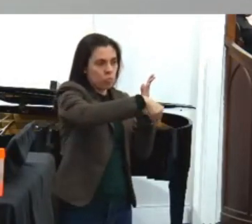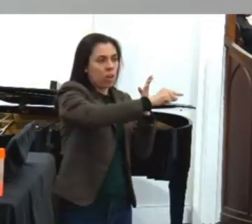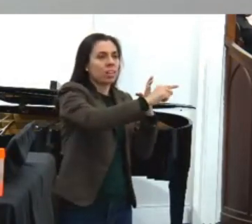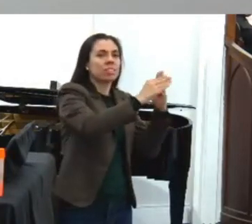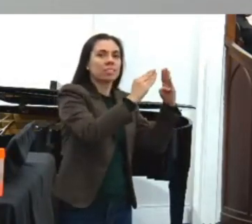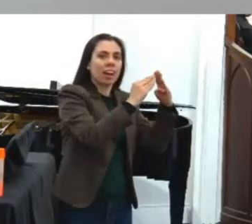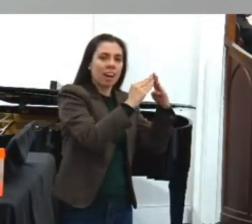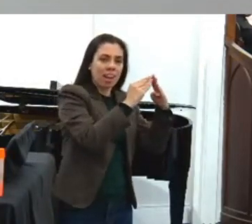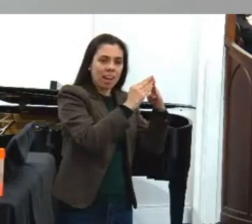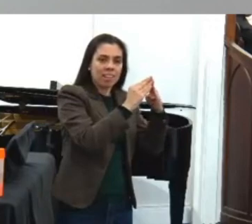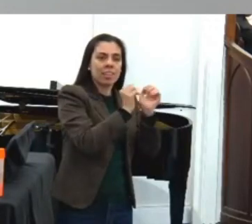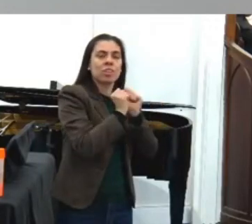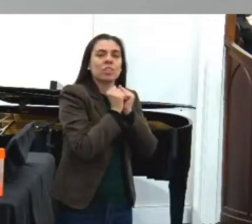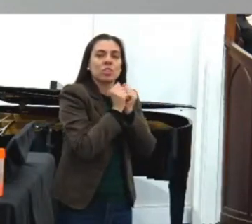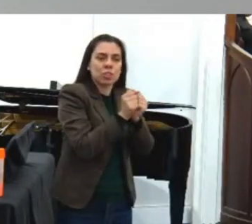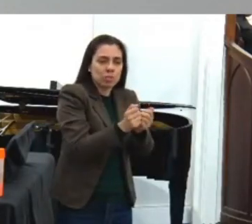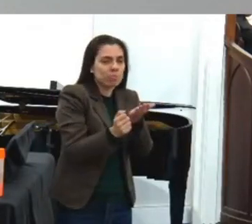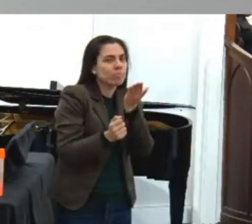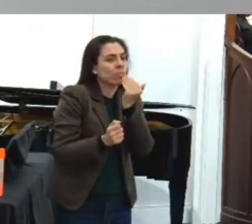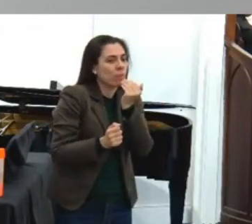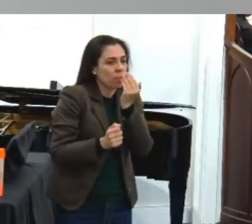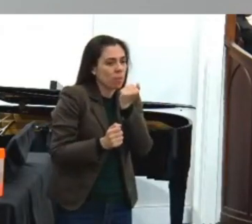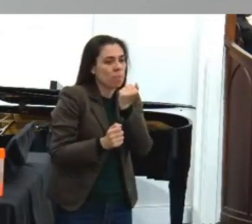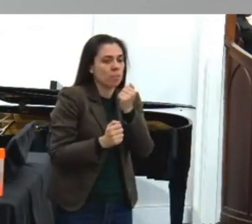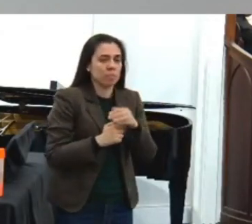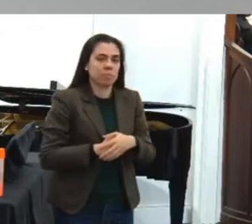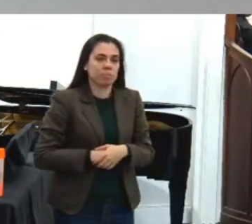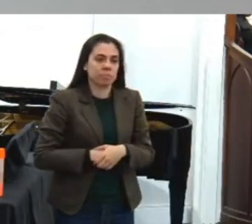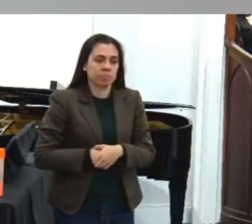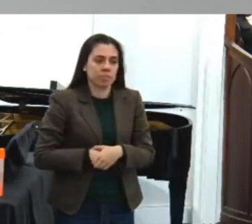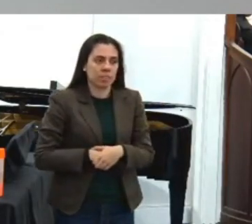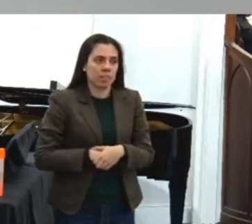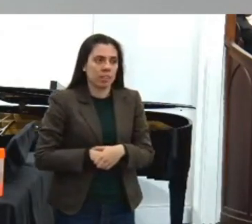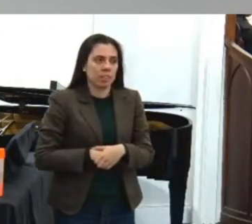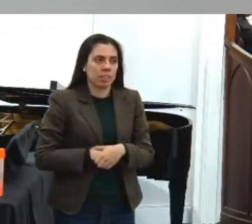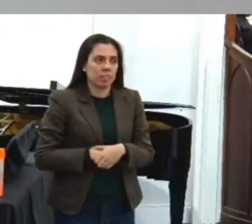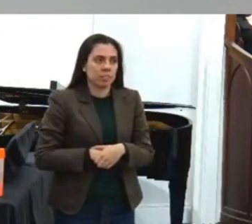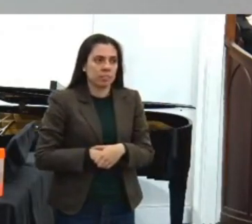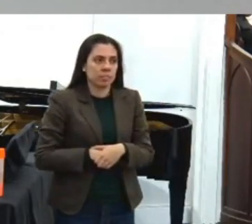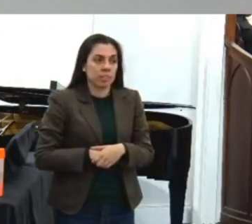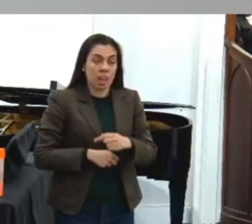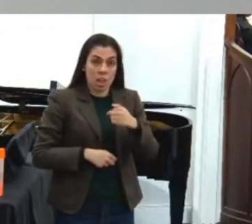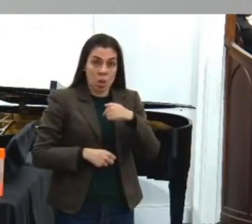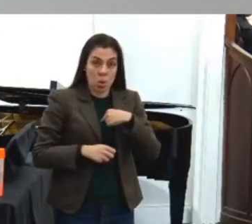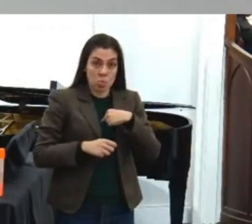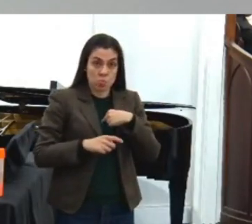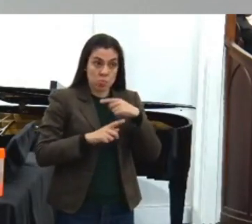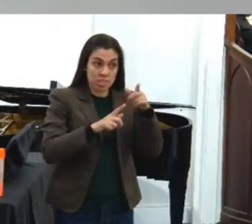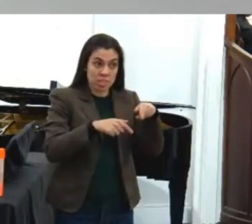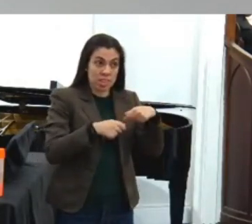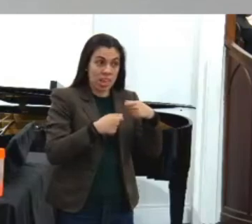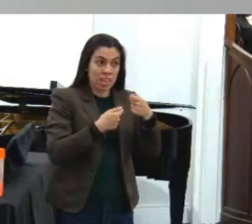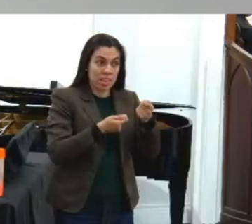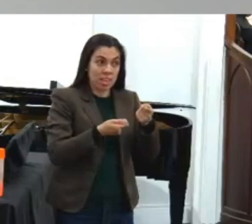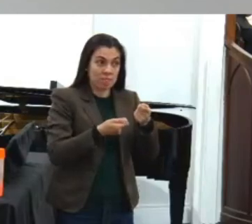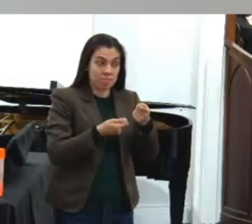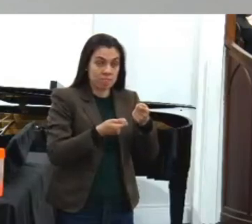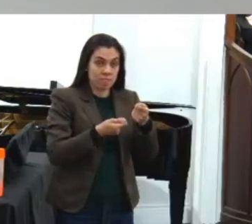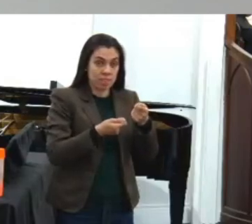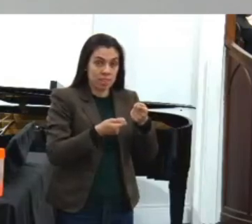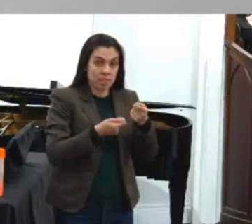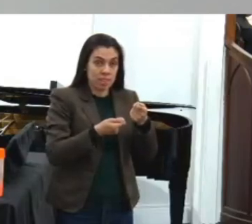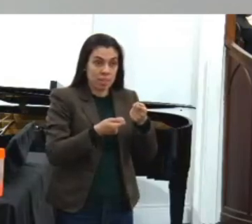e cearei com ele e ele comigo. Ao vencedor darei o direito de